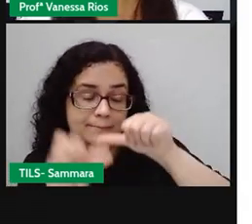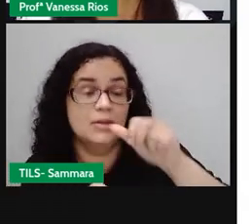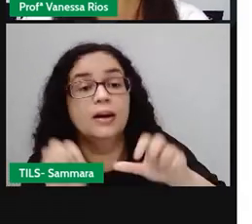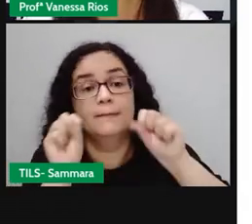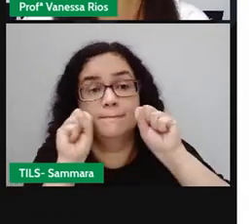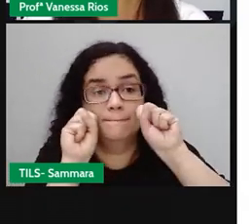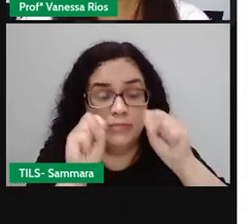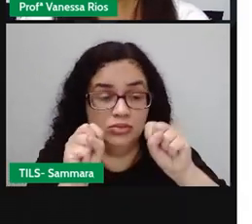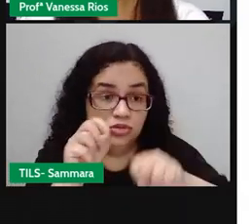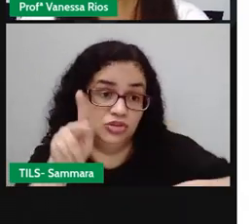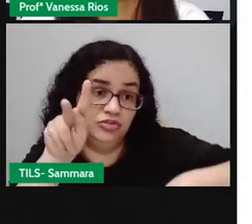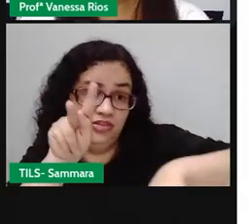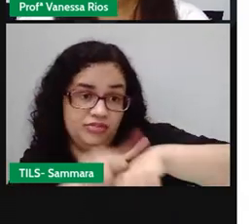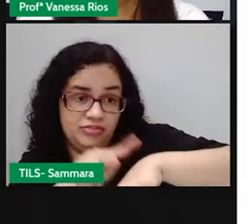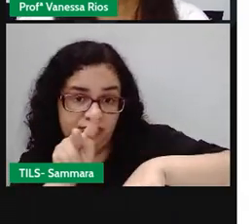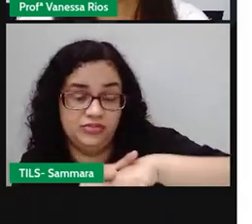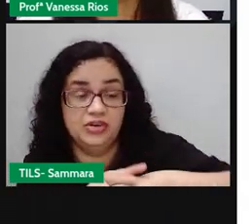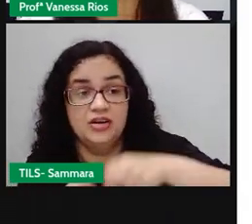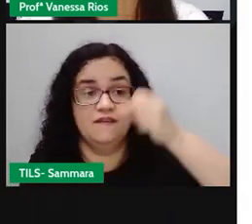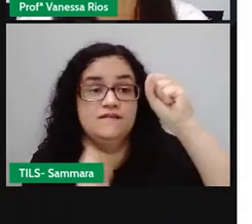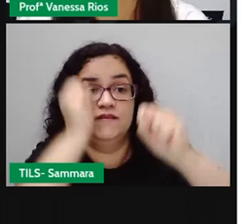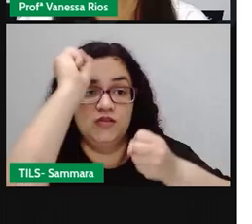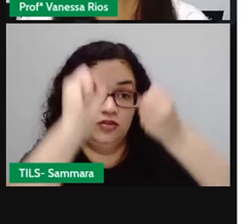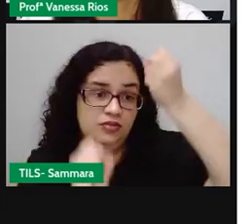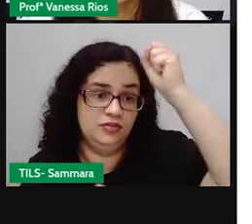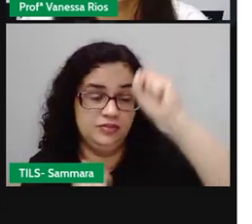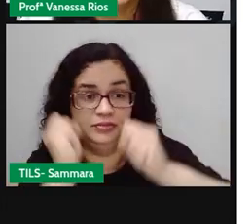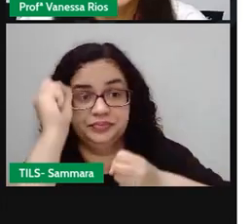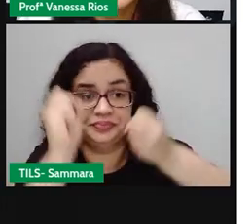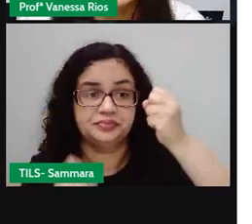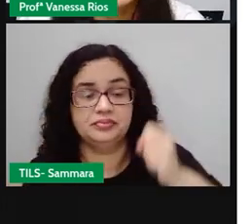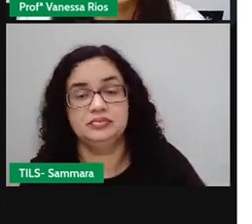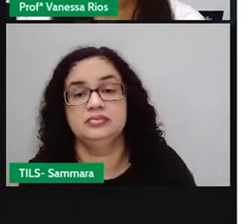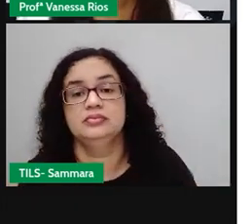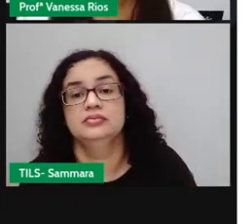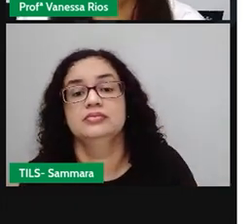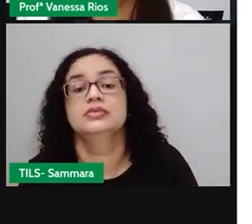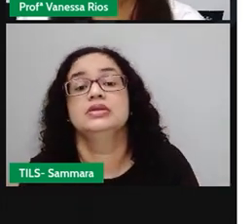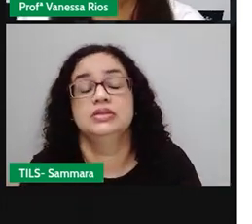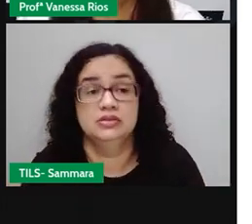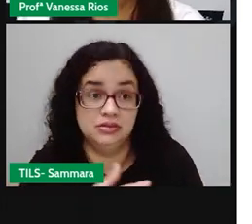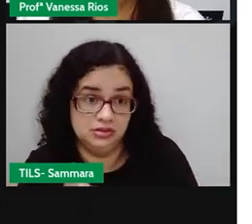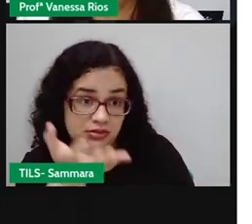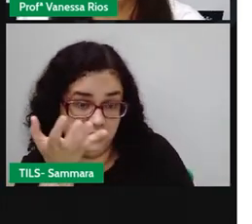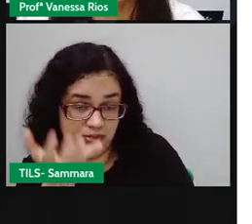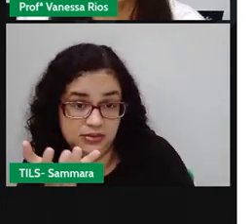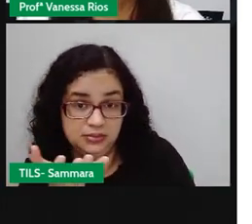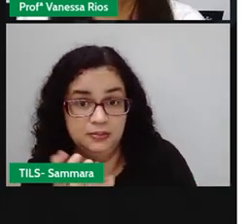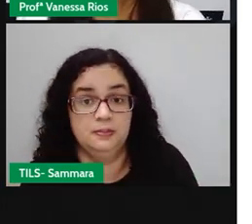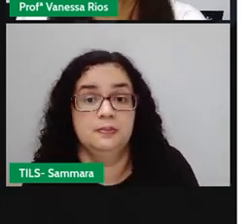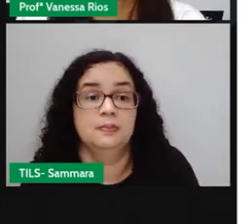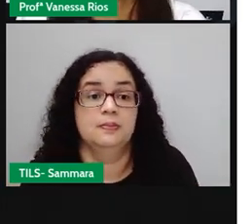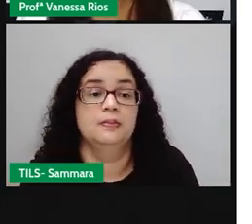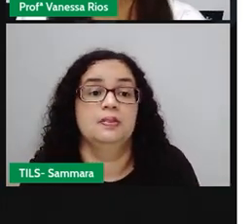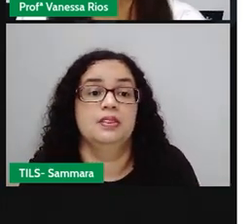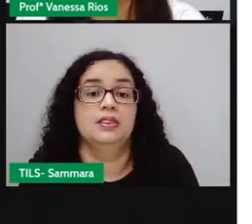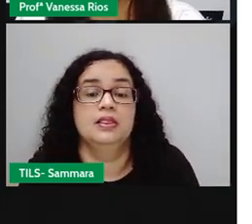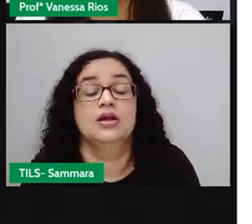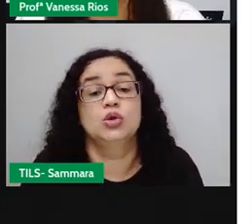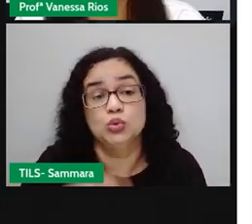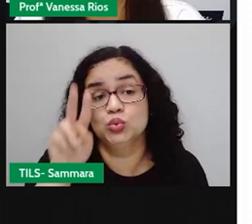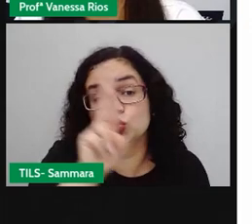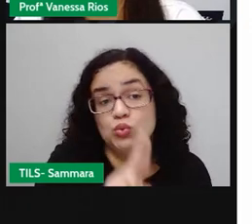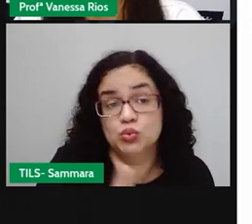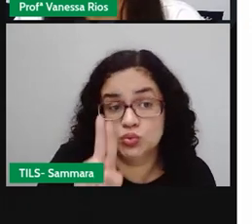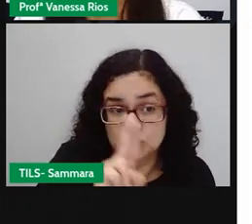gente pode dar ao vidro, as fábricas podem dar ao vidro formato, né? Que elas quiserem, que elas pretenderem. Então, é